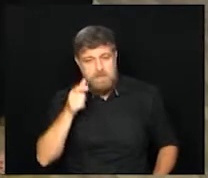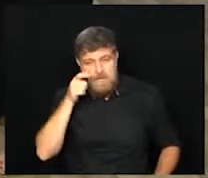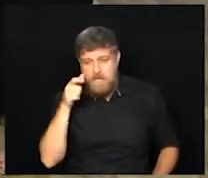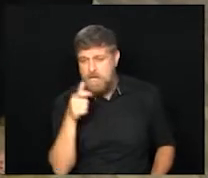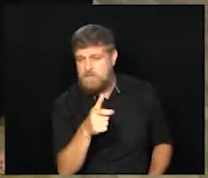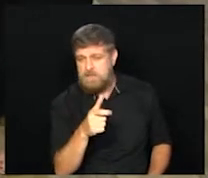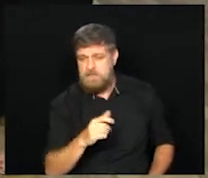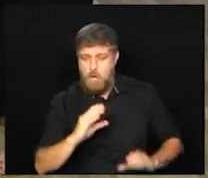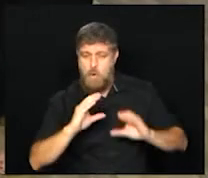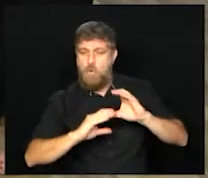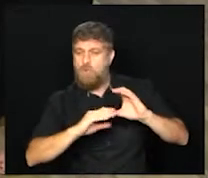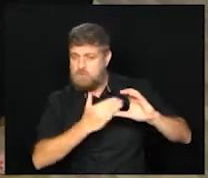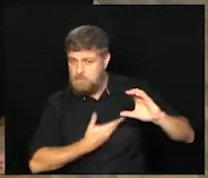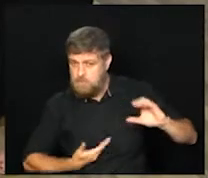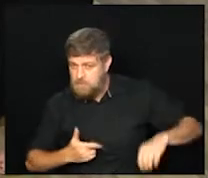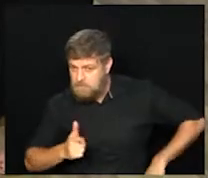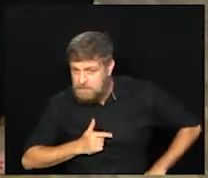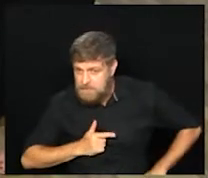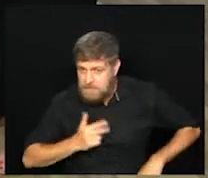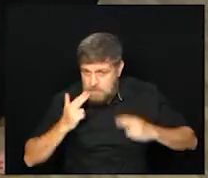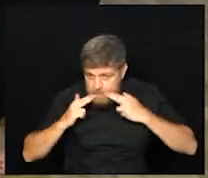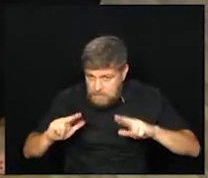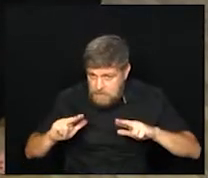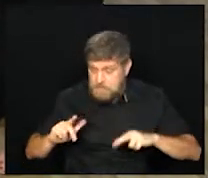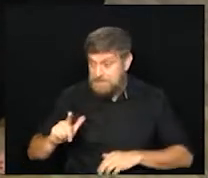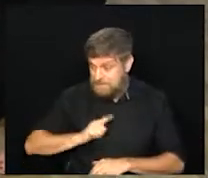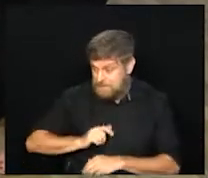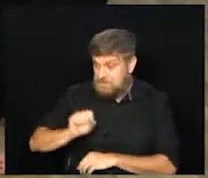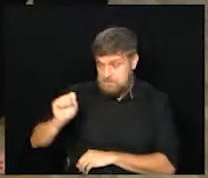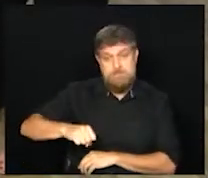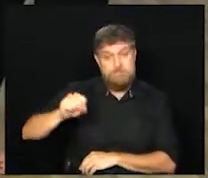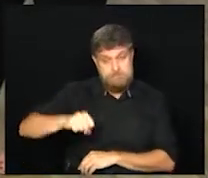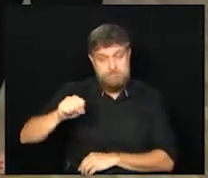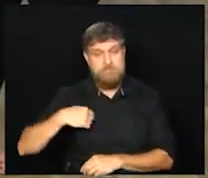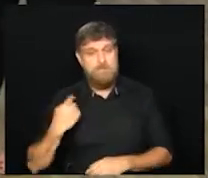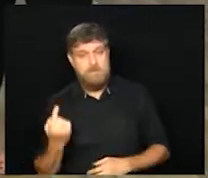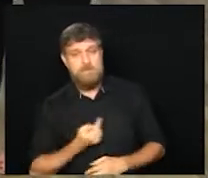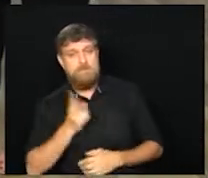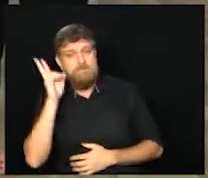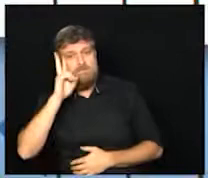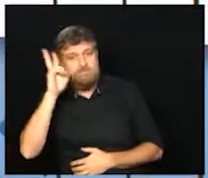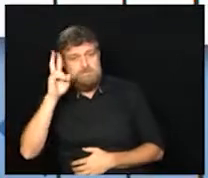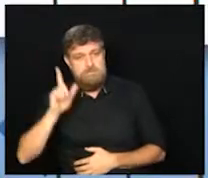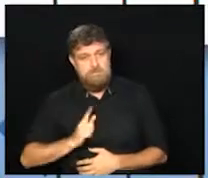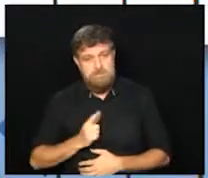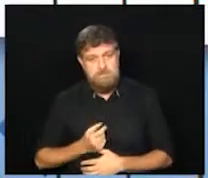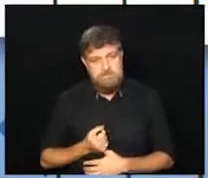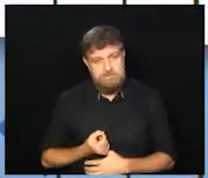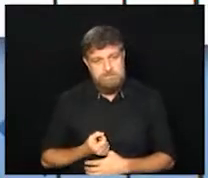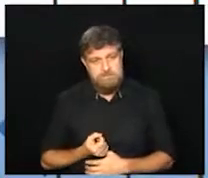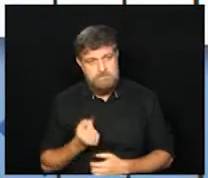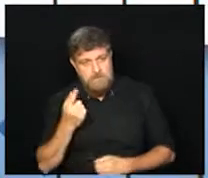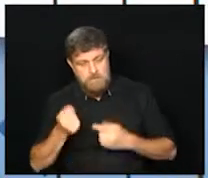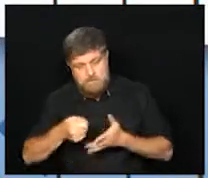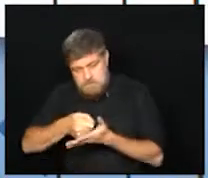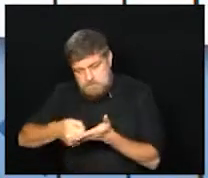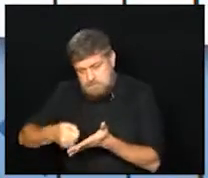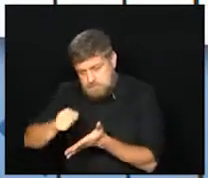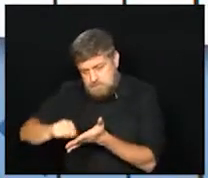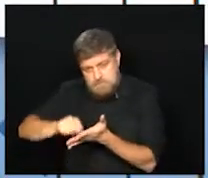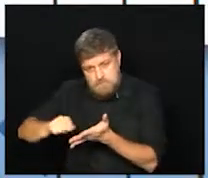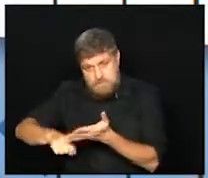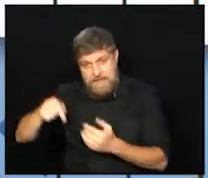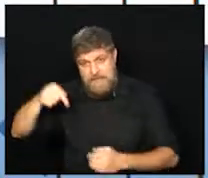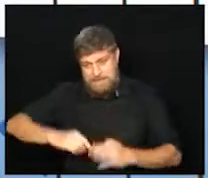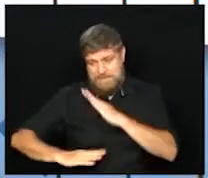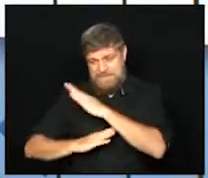em concurso, tem novidade? Tem sim, inclusive a gente lembra que algumas indicações, houveram algumas discussões no